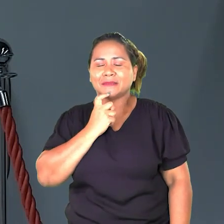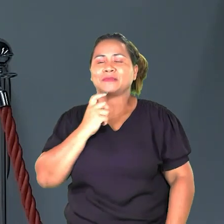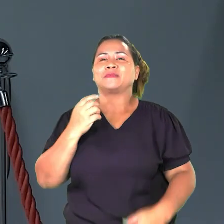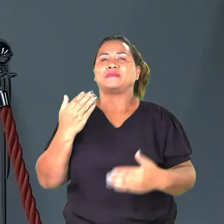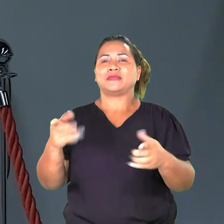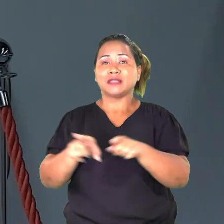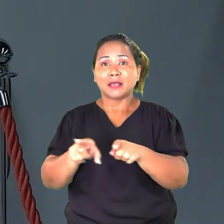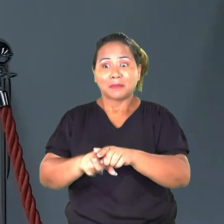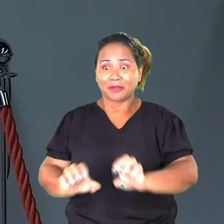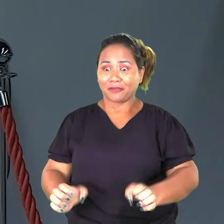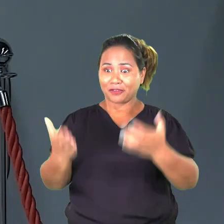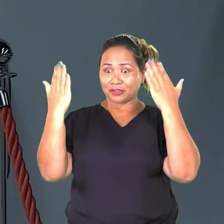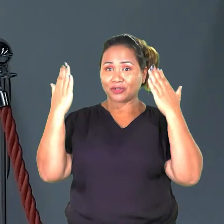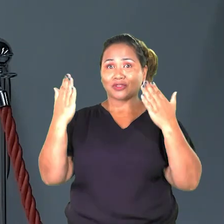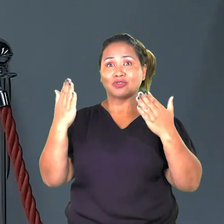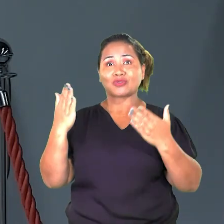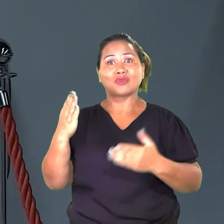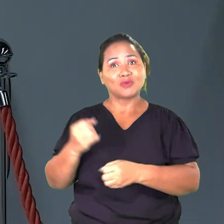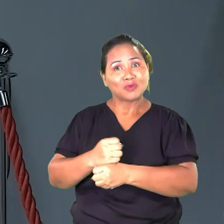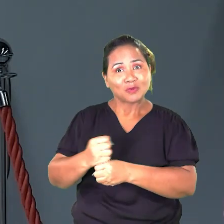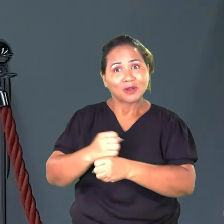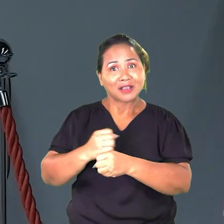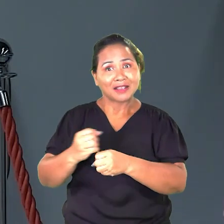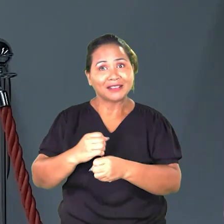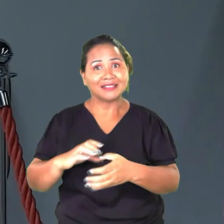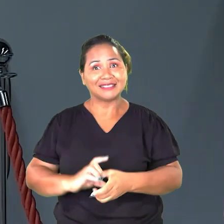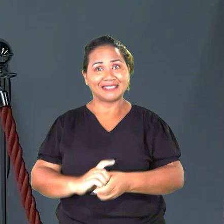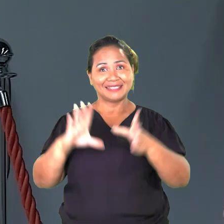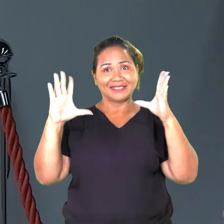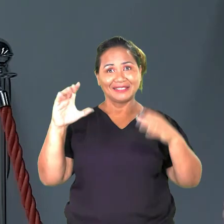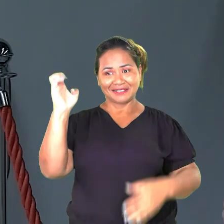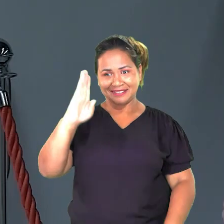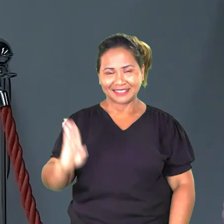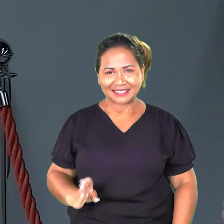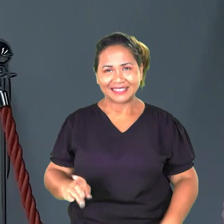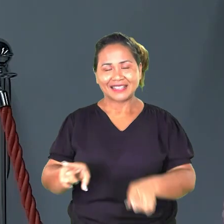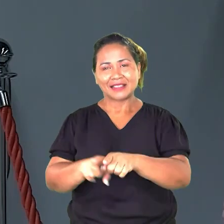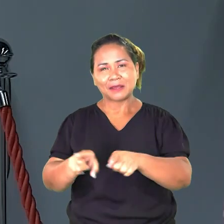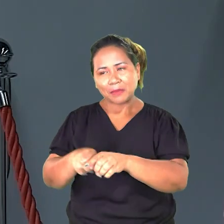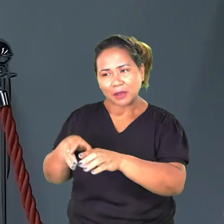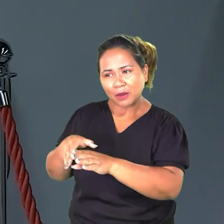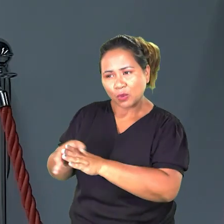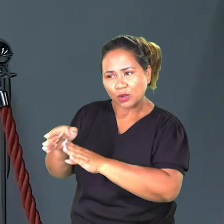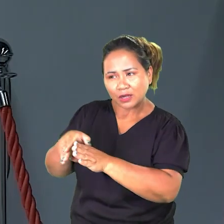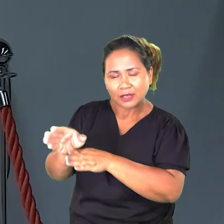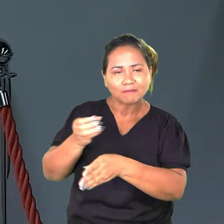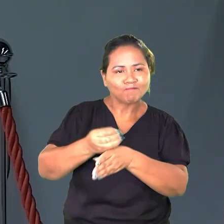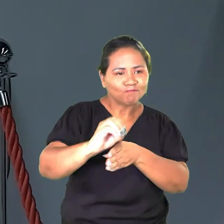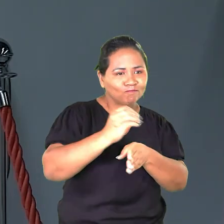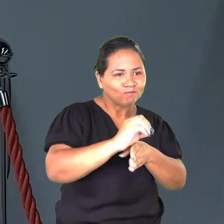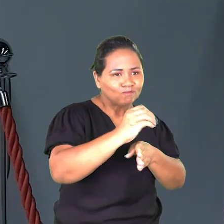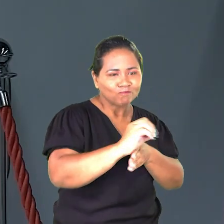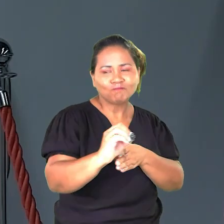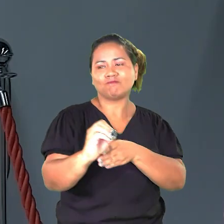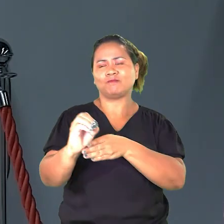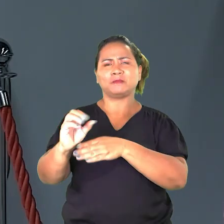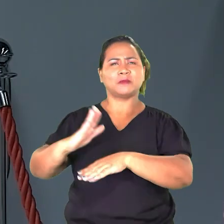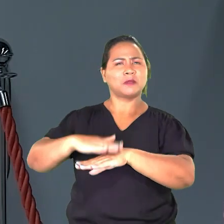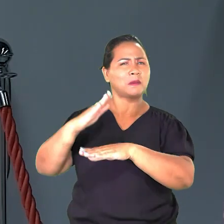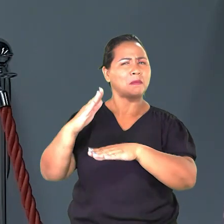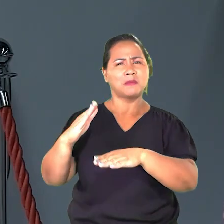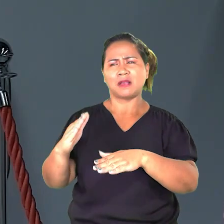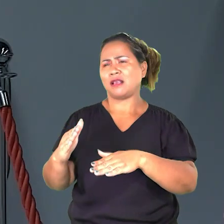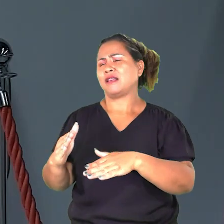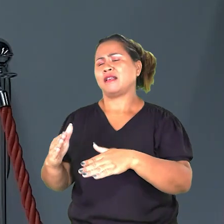protagonista na cidade de São Paulo da realização dos festejos dos 150 anos da independência do Brasil. Apoiou institucionalmente